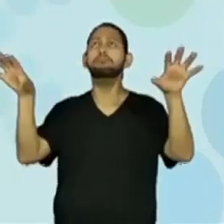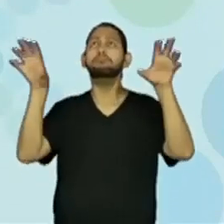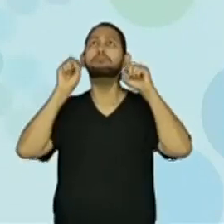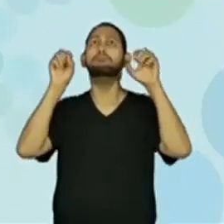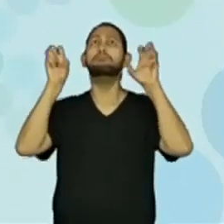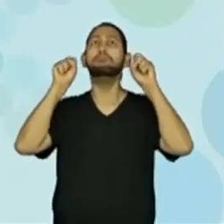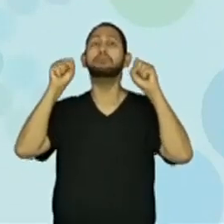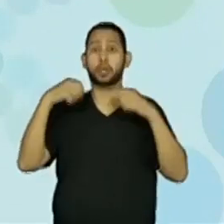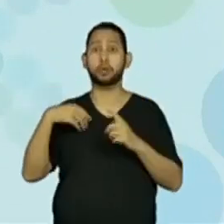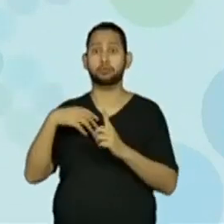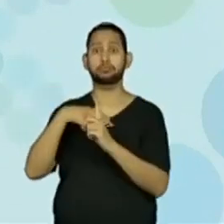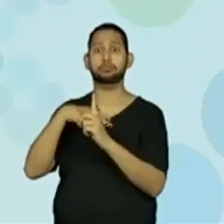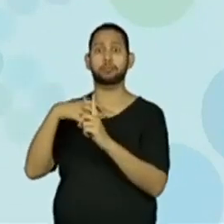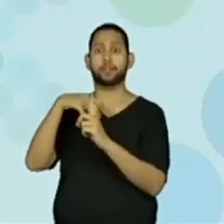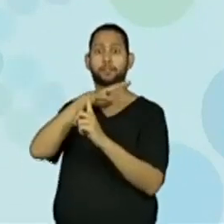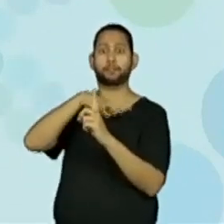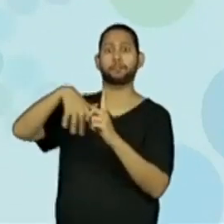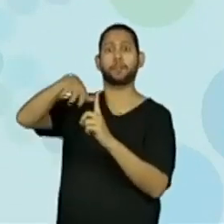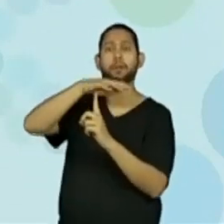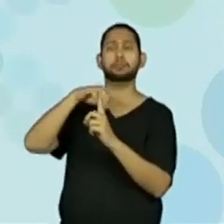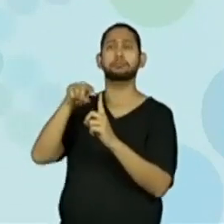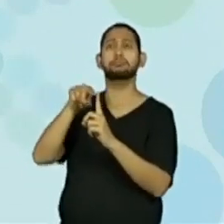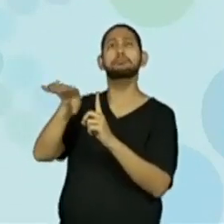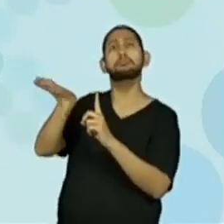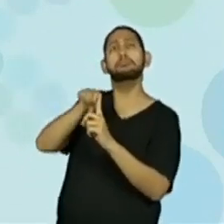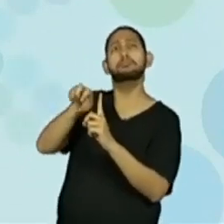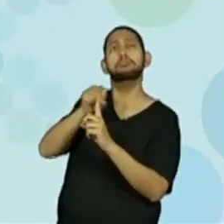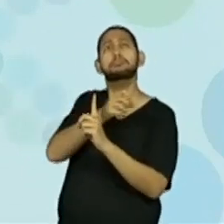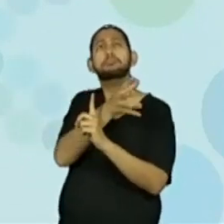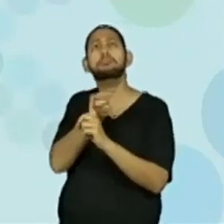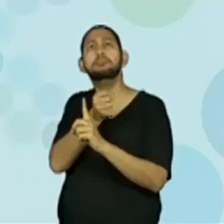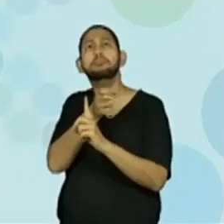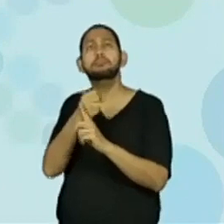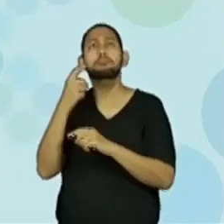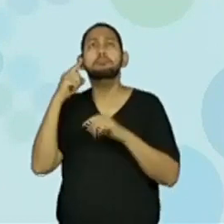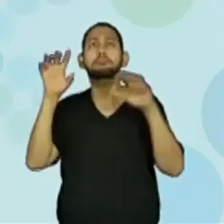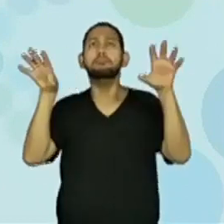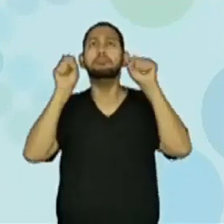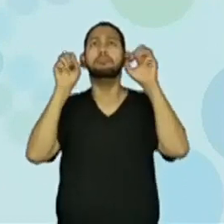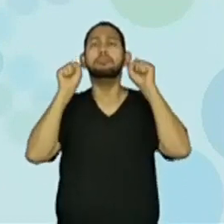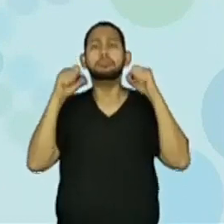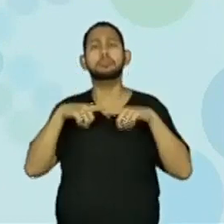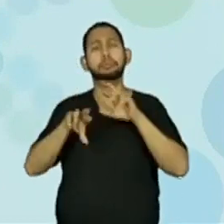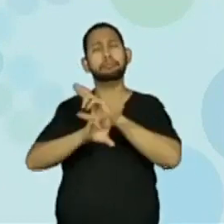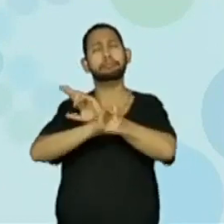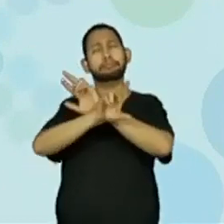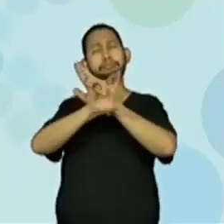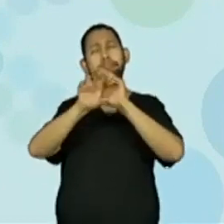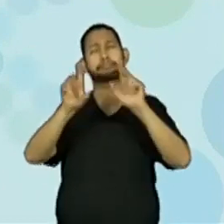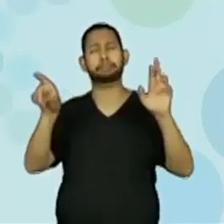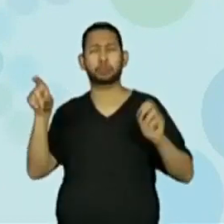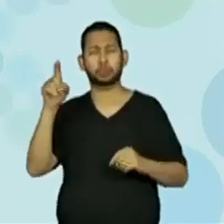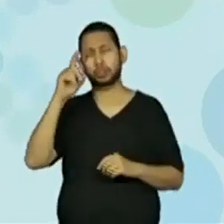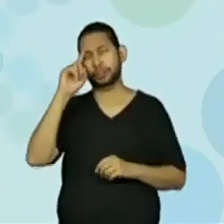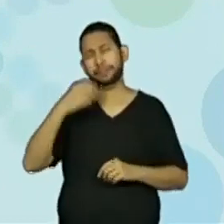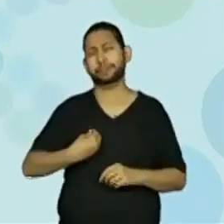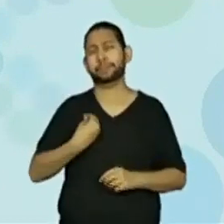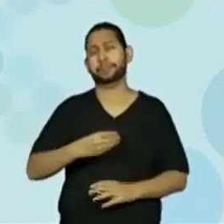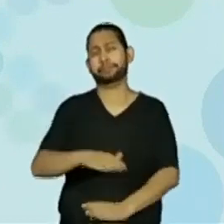onde vêm os sons? Nós estamos cercados por diversos tipos de sons no nosso dia a